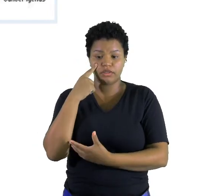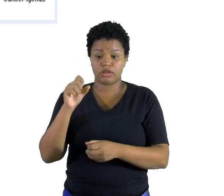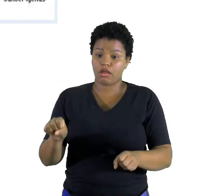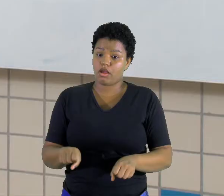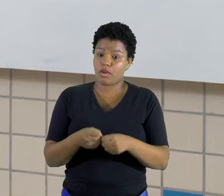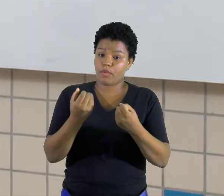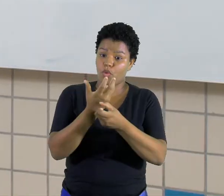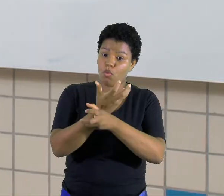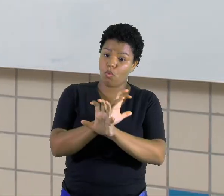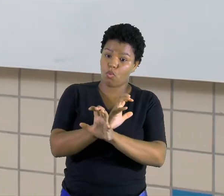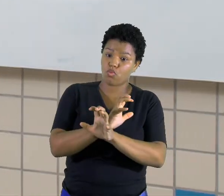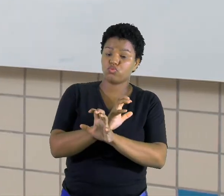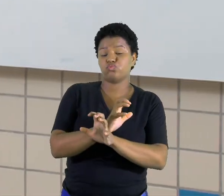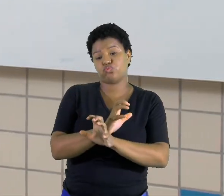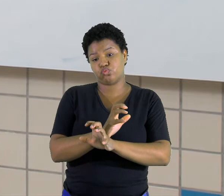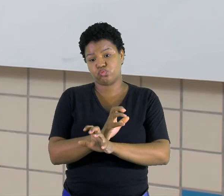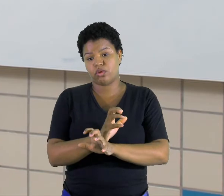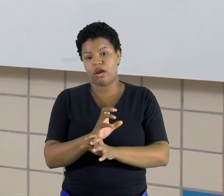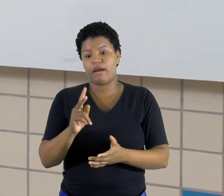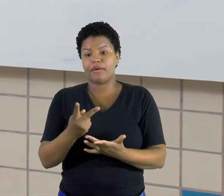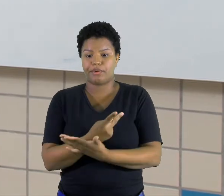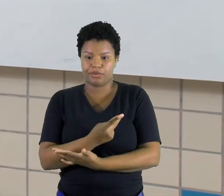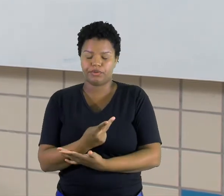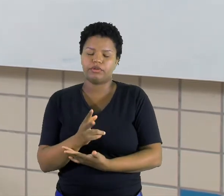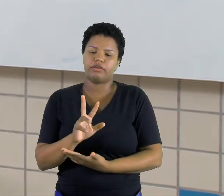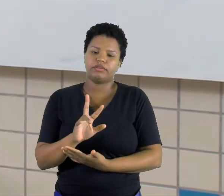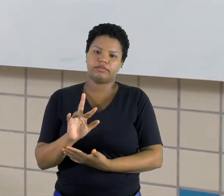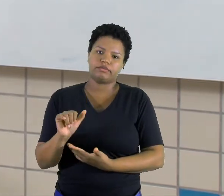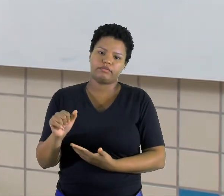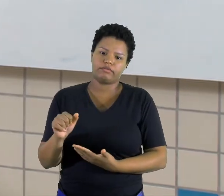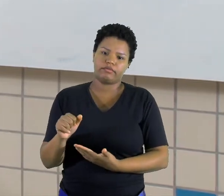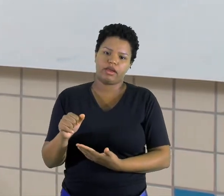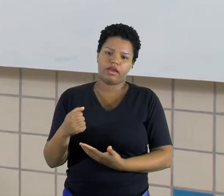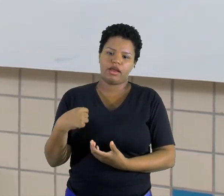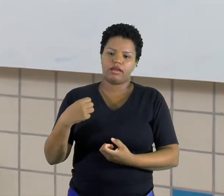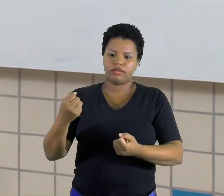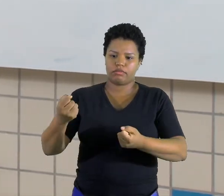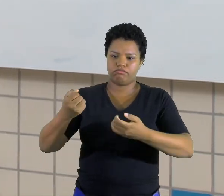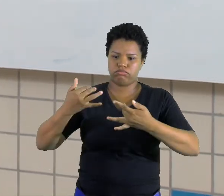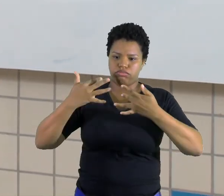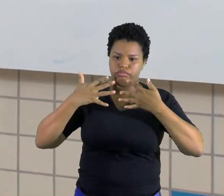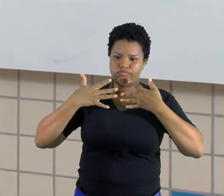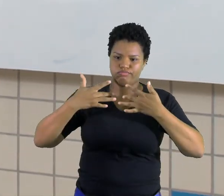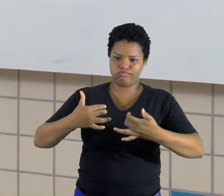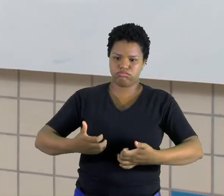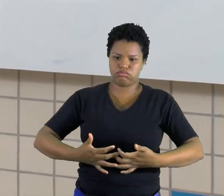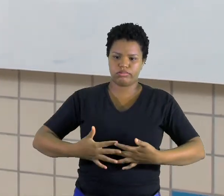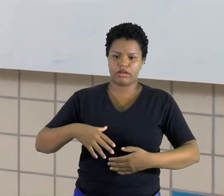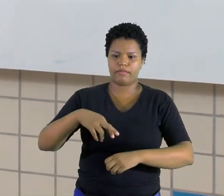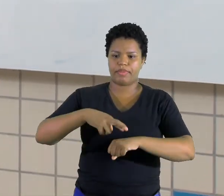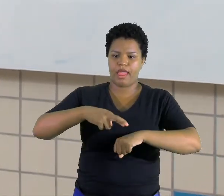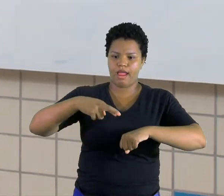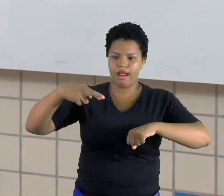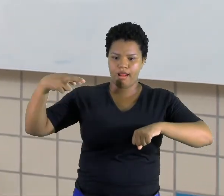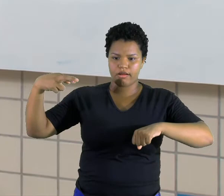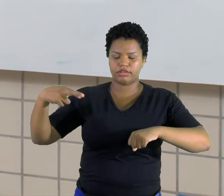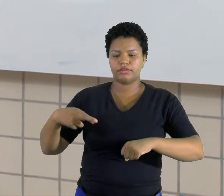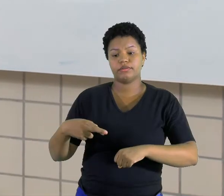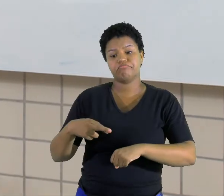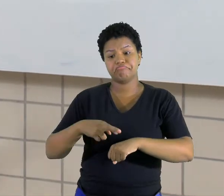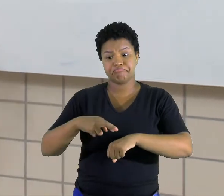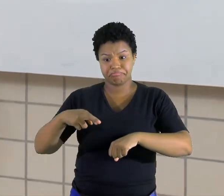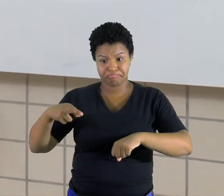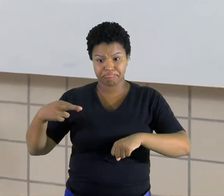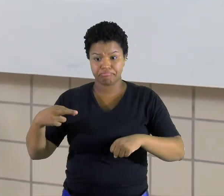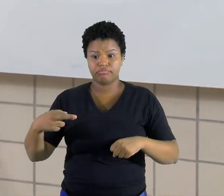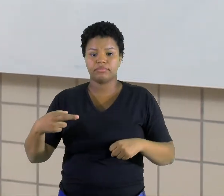ali do nosso corpo. O que acontece? A gente vai receber raios, né? Radiação. Ali, naquele momento que você está recebendo a radiação,